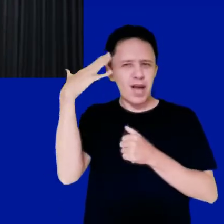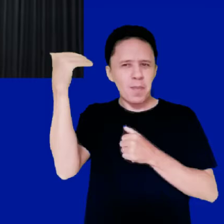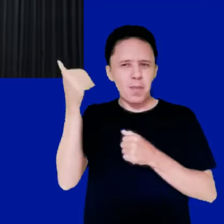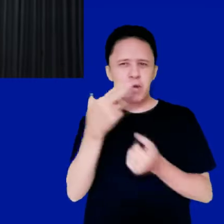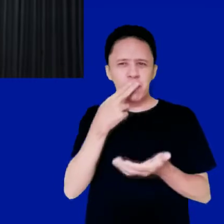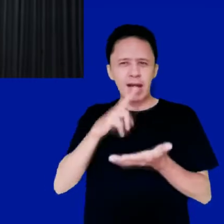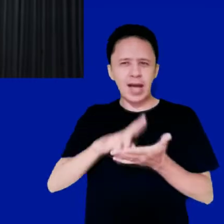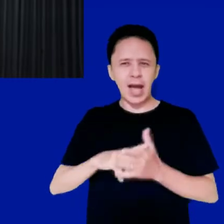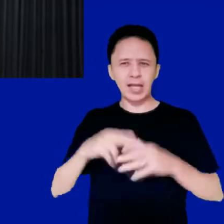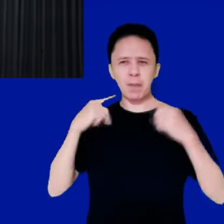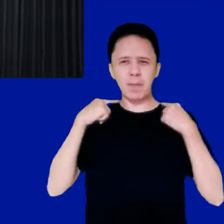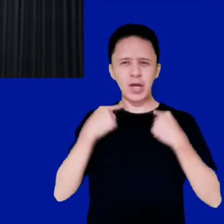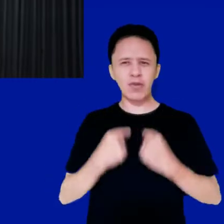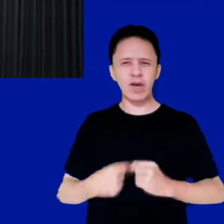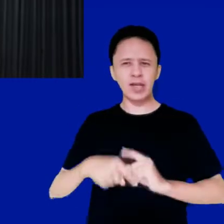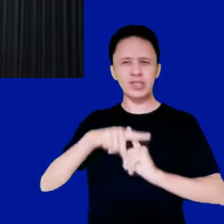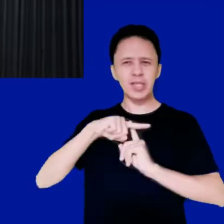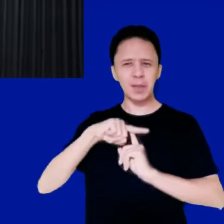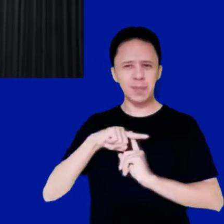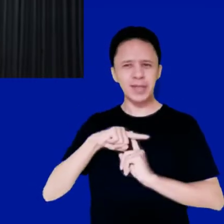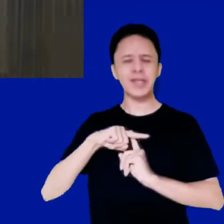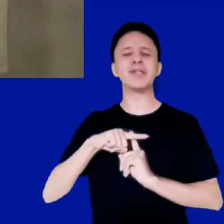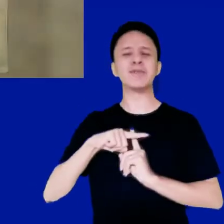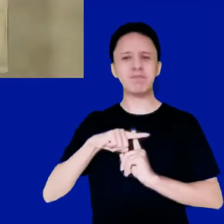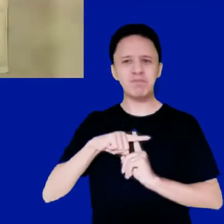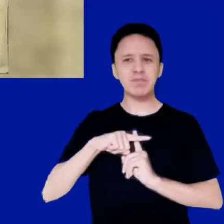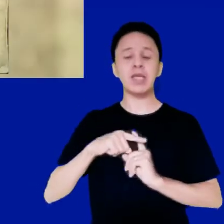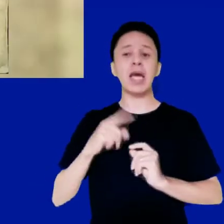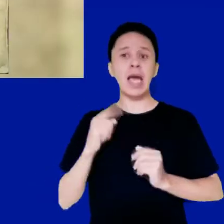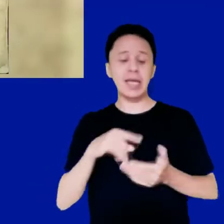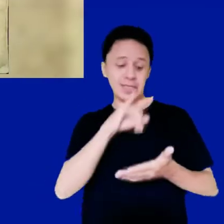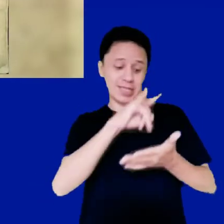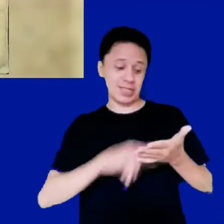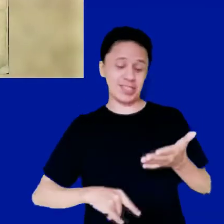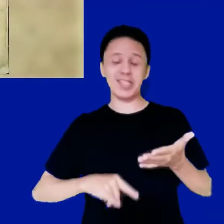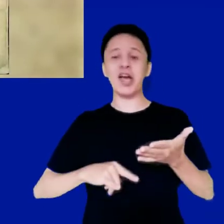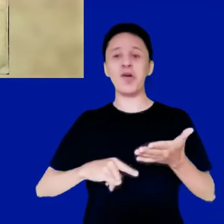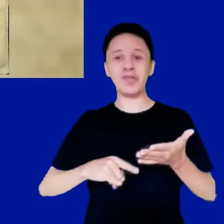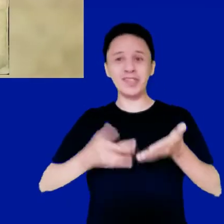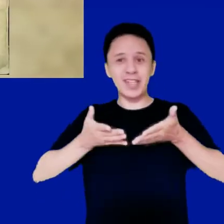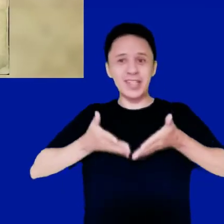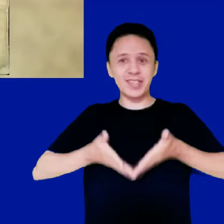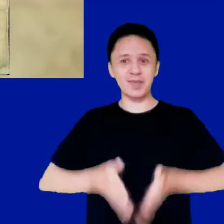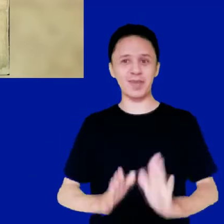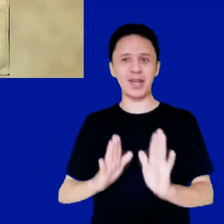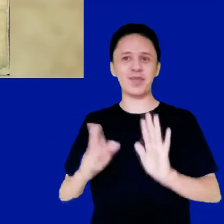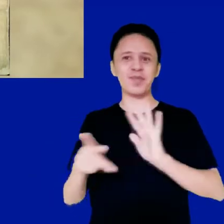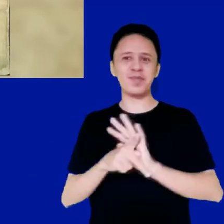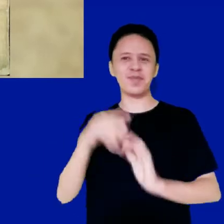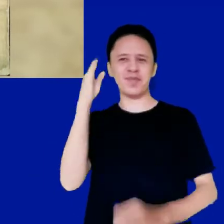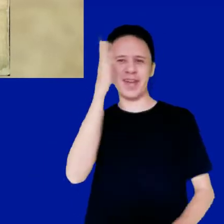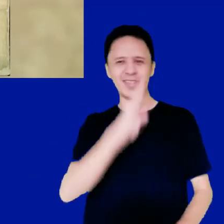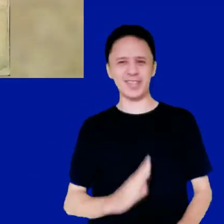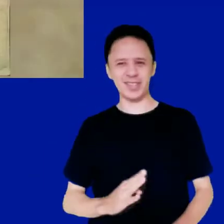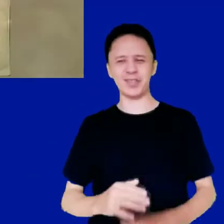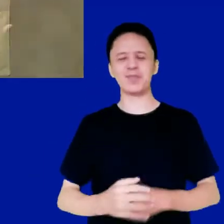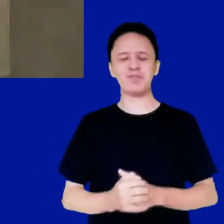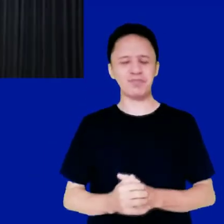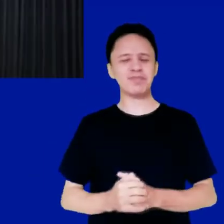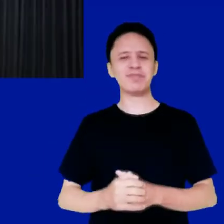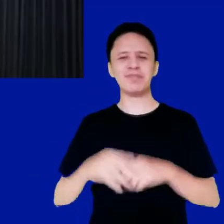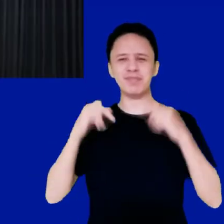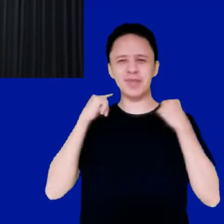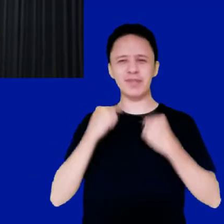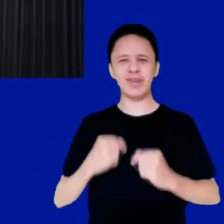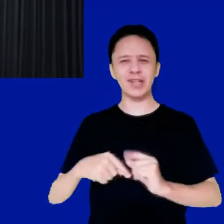poderia citar para você como exemplo a famosa carta de Pero Vaz de Caminha, né? Também conhecido como nossa certidão de nascimento, a certidão de